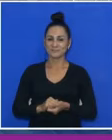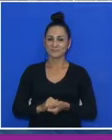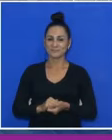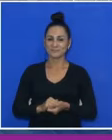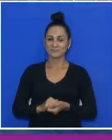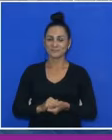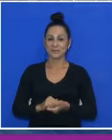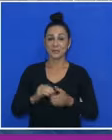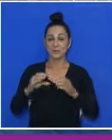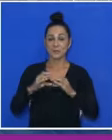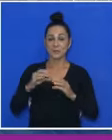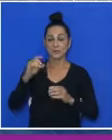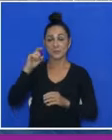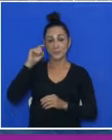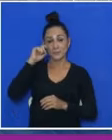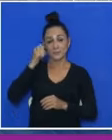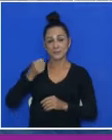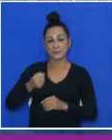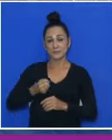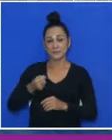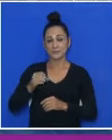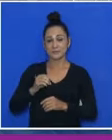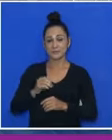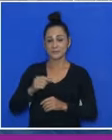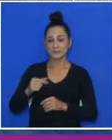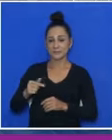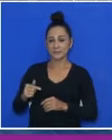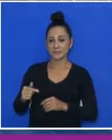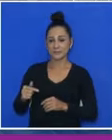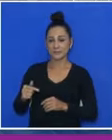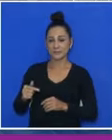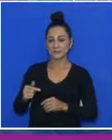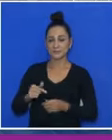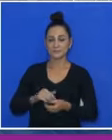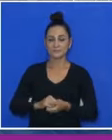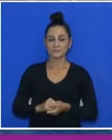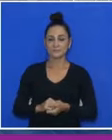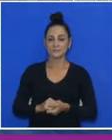Bola preta, número 07. Preta, 07.